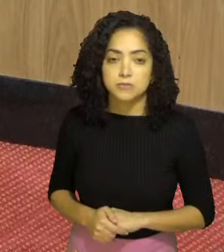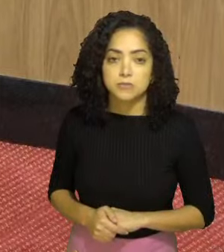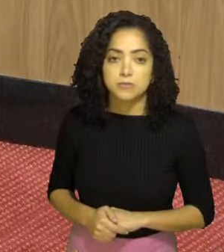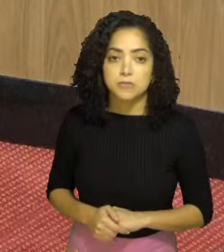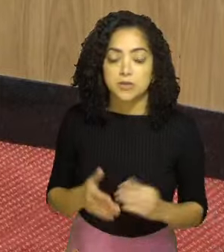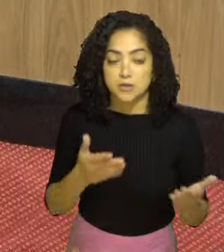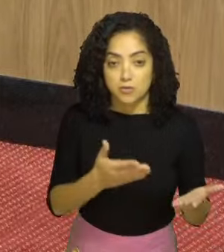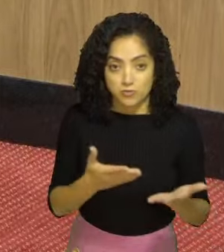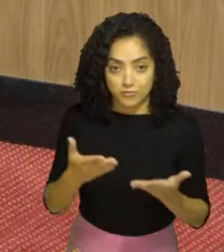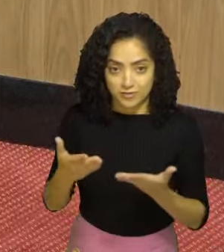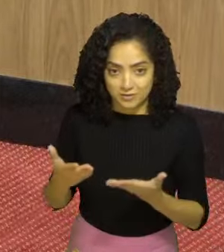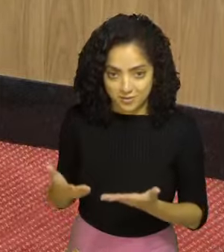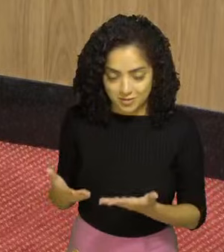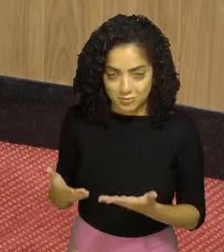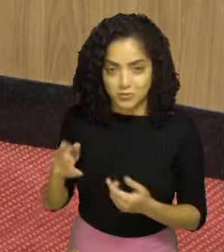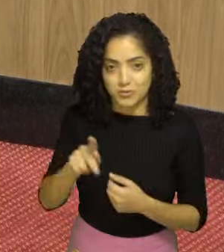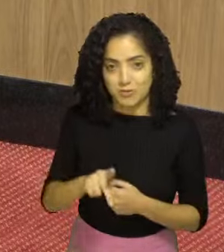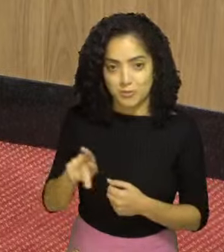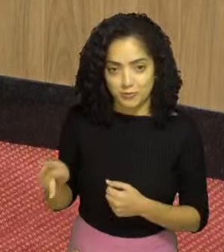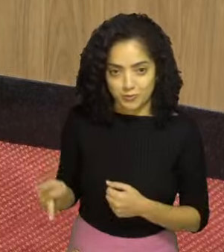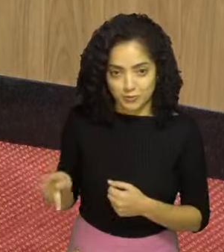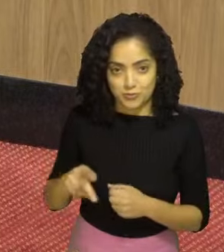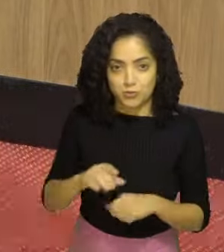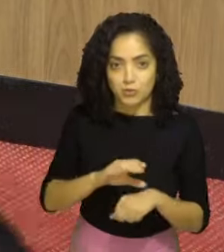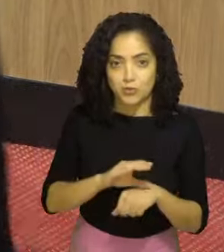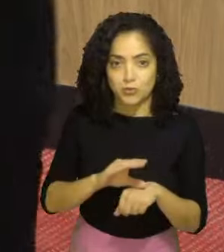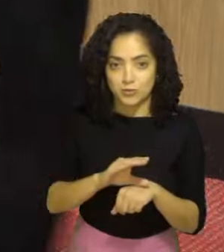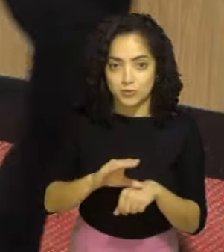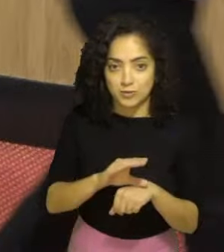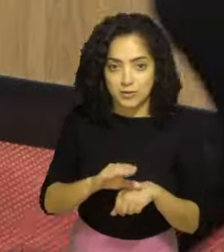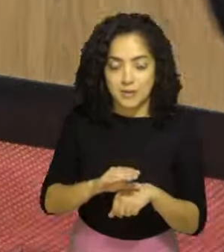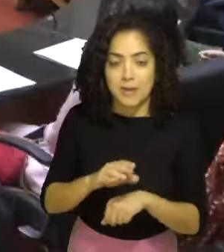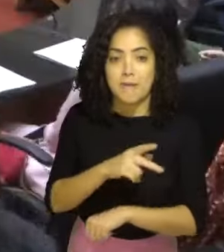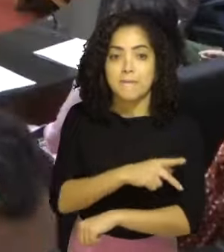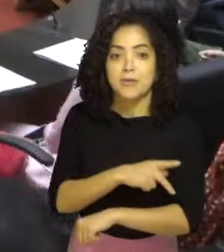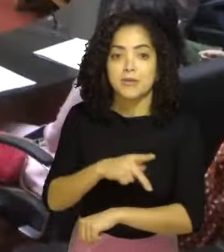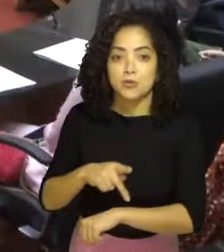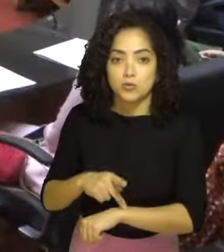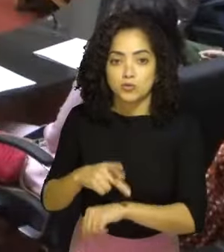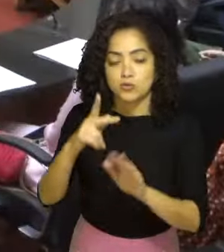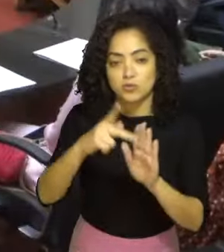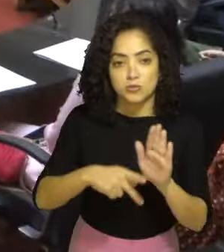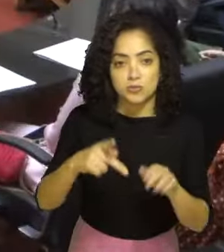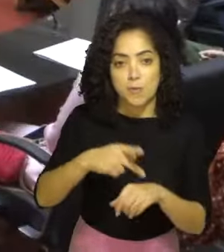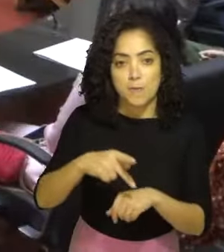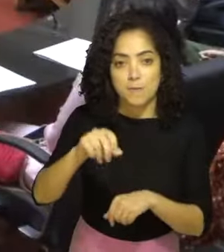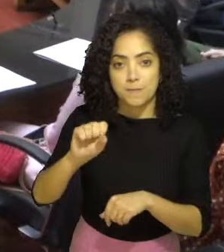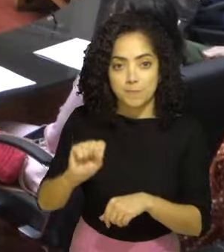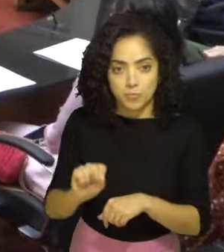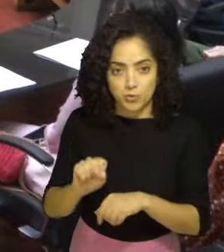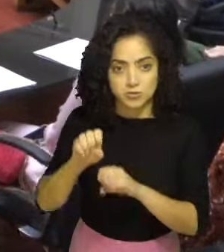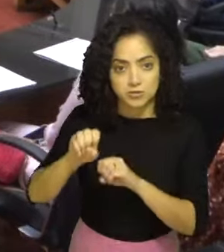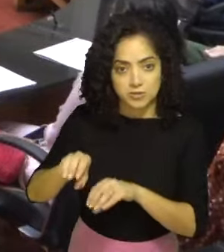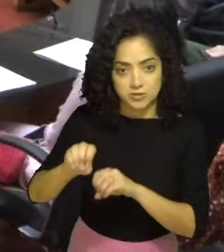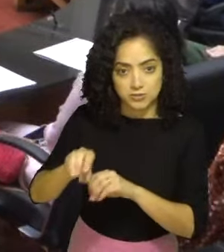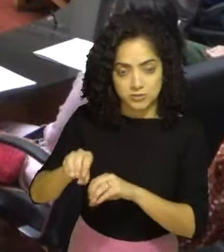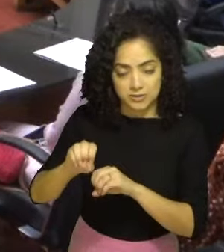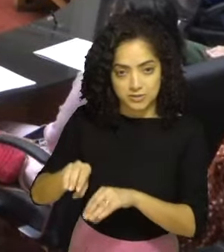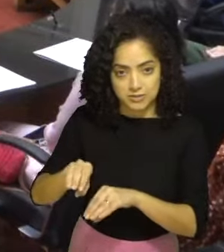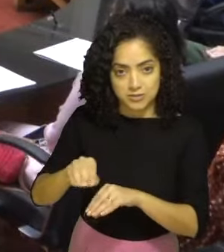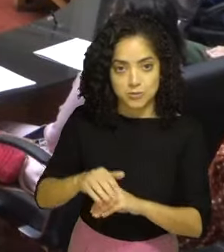convidamos para receber a homenagem a professora do curso de Pedagogia e do Programa de Pós-Graduação em Educação da